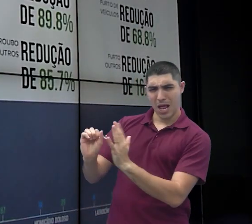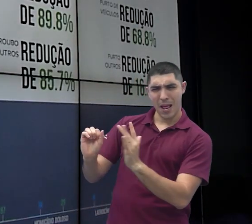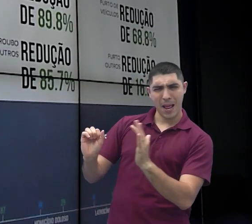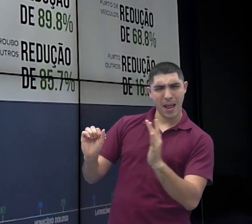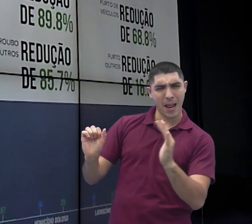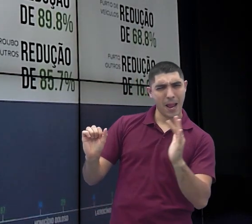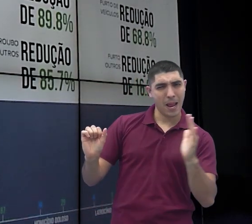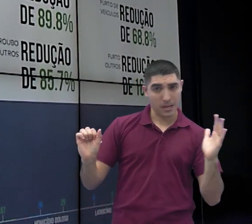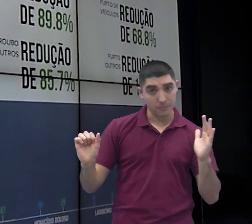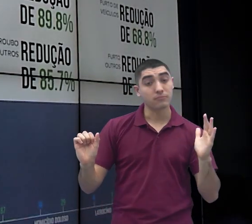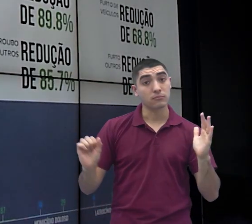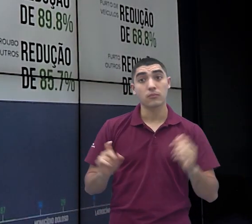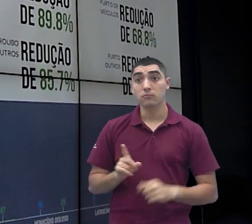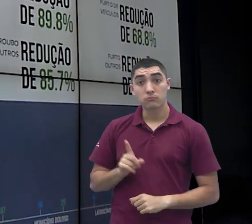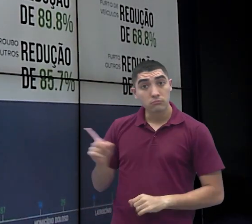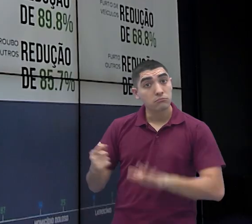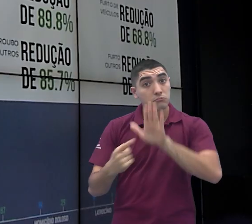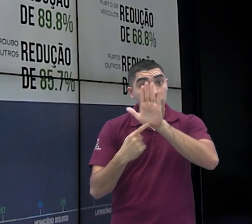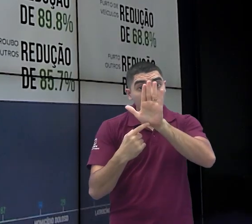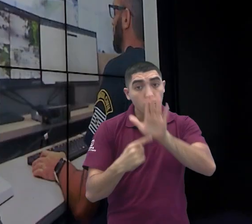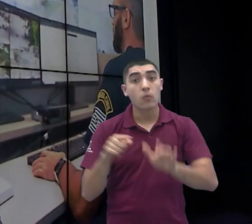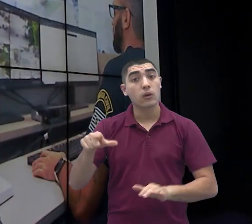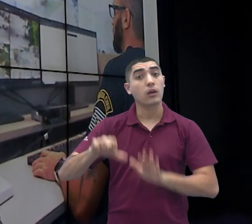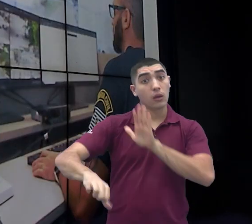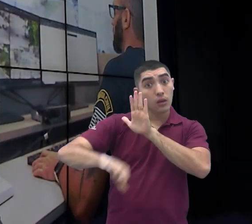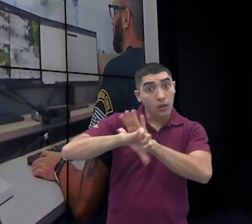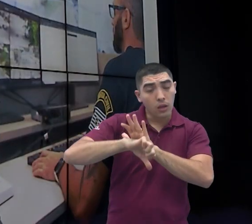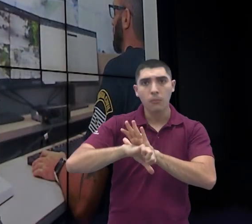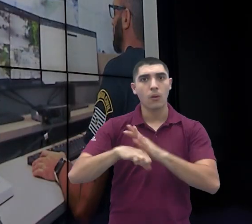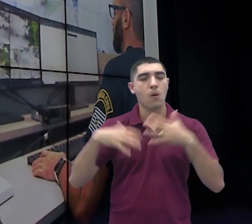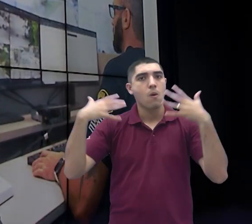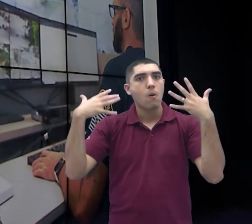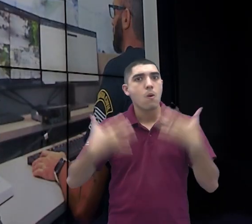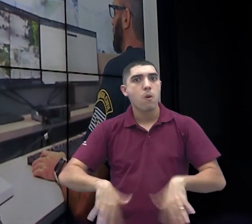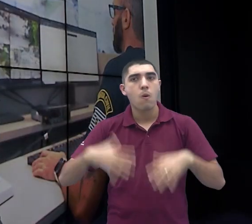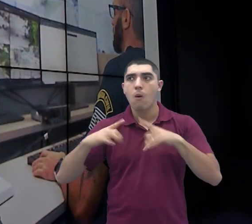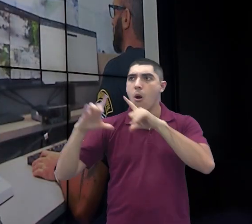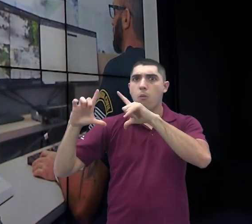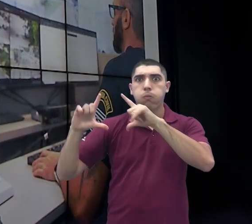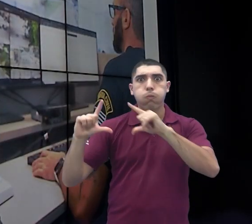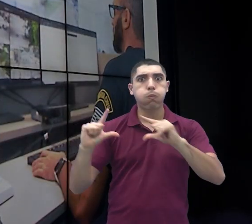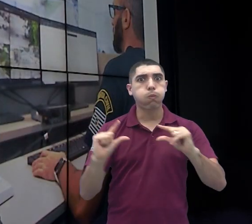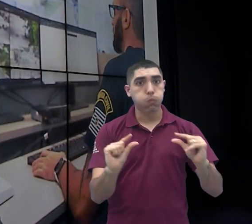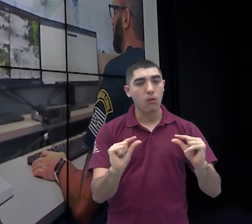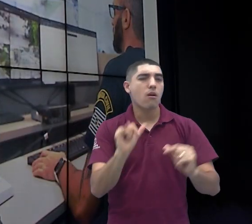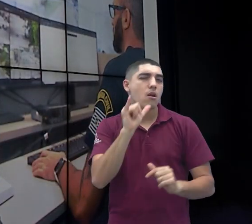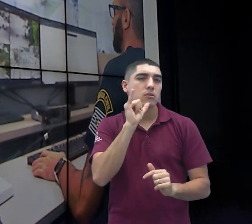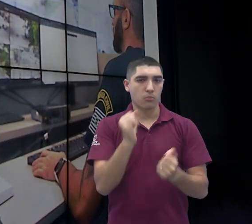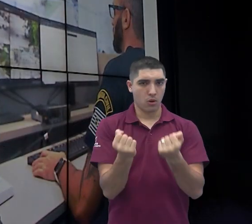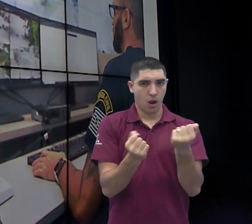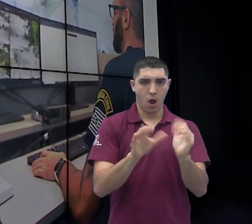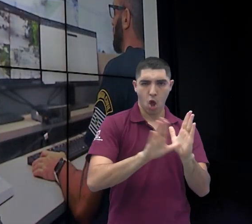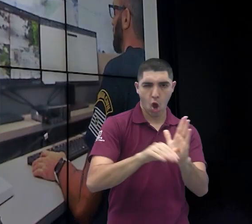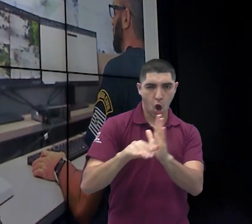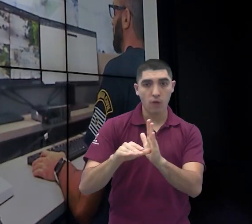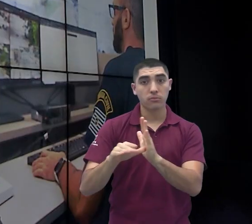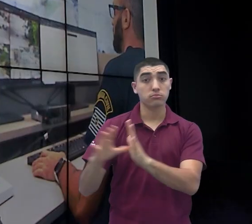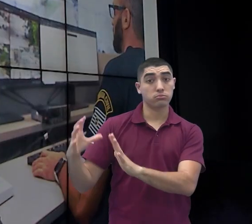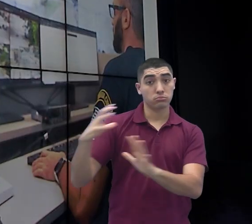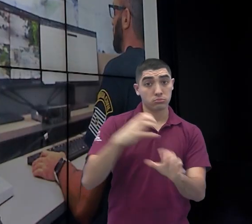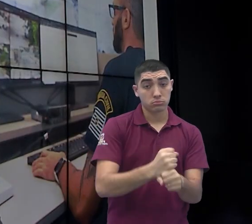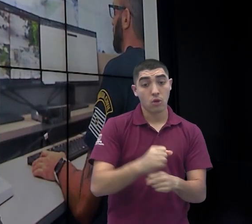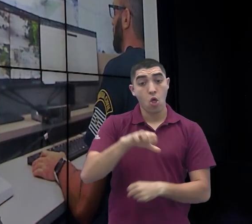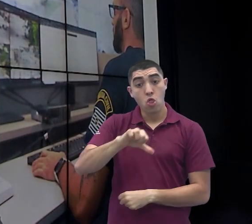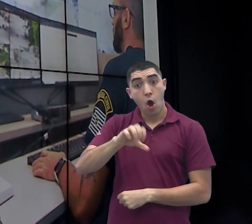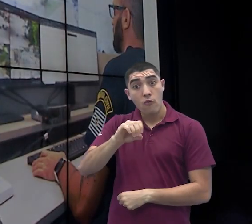2016, o ano anterior à criação do programa, os índices de criminalidade despencaram na cidade. O roubo de